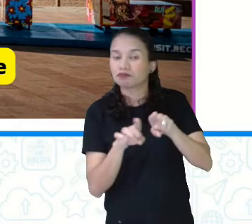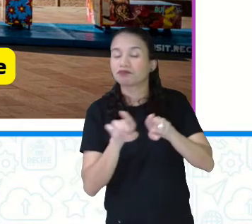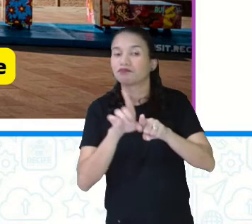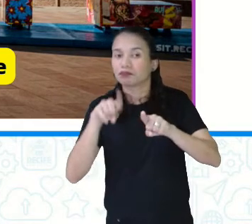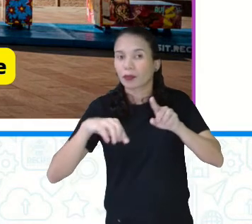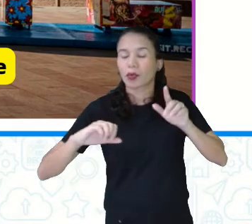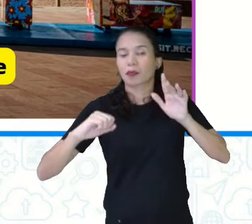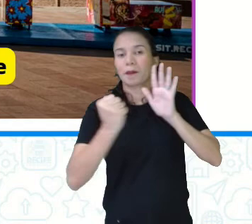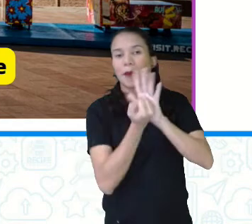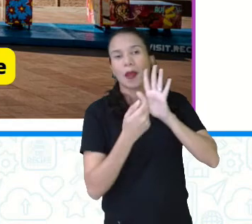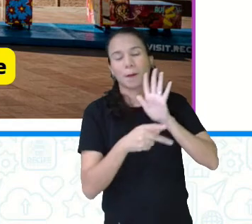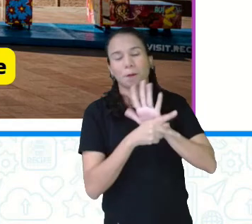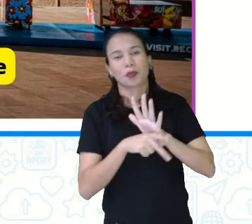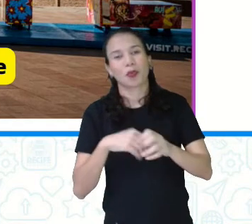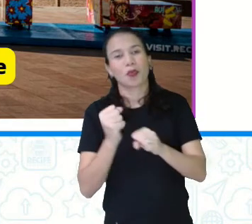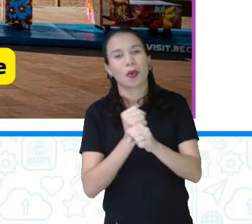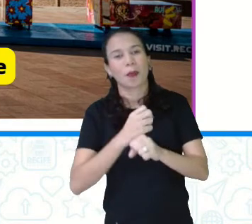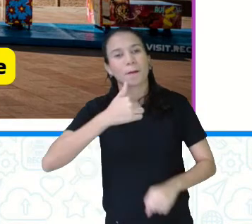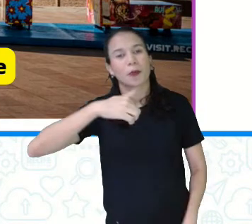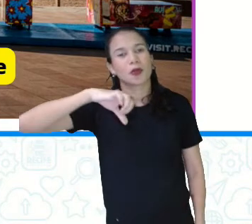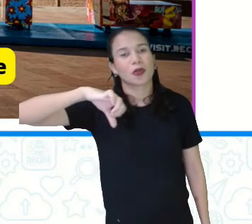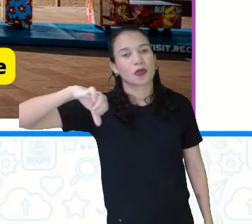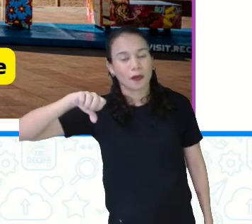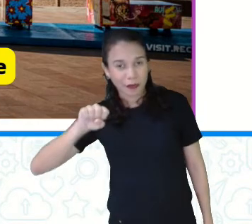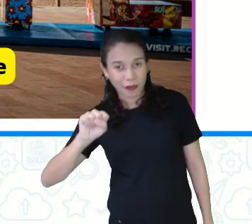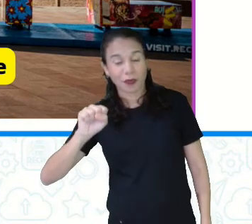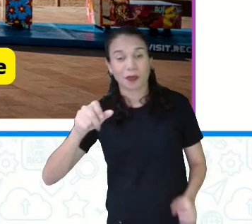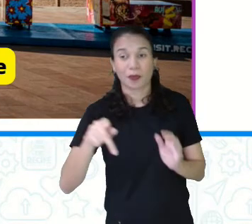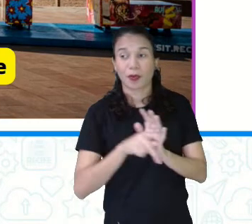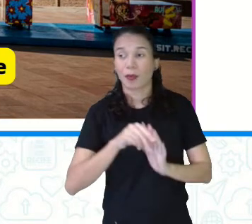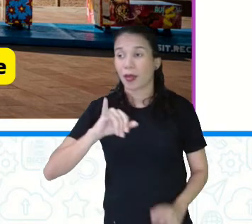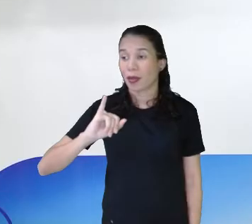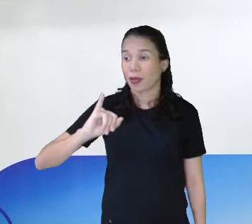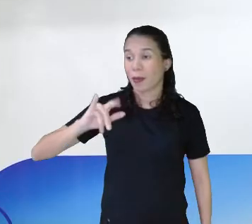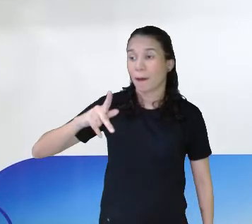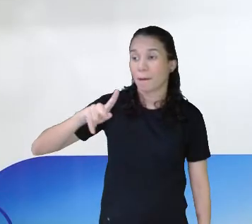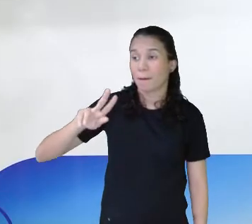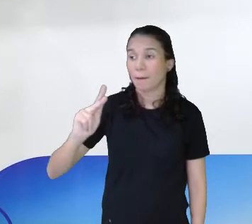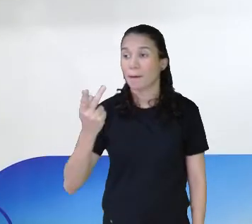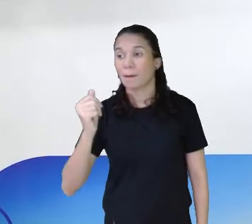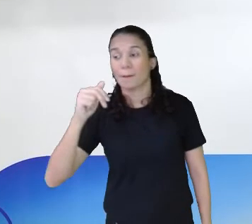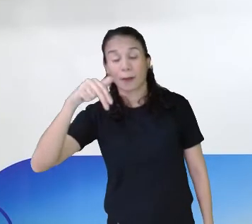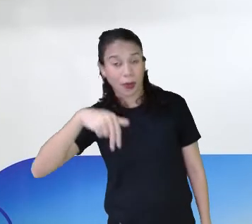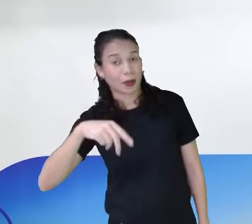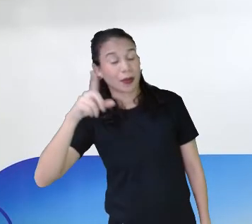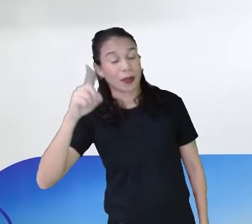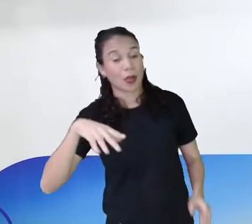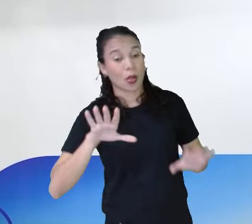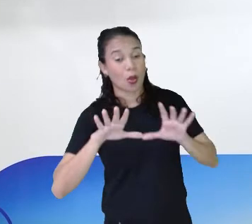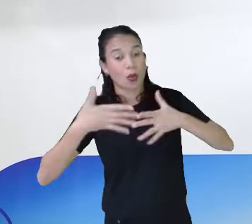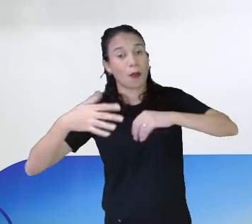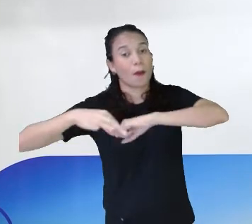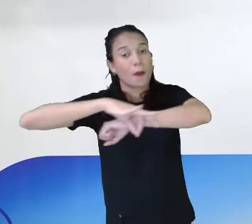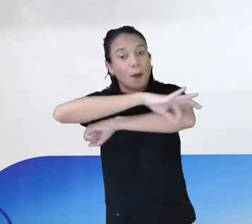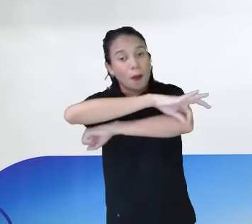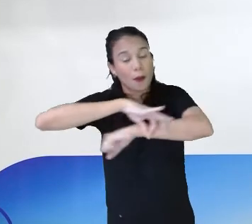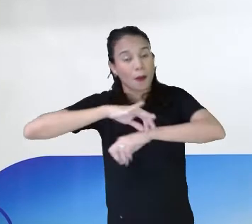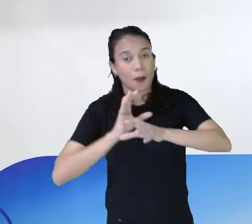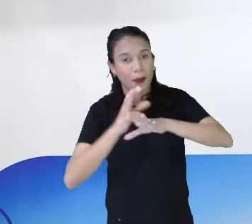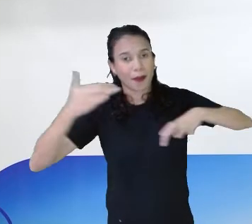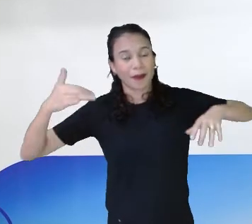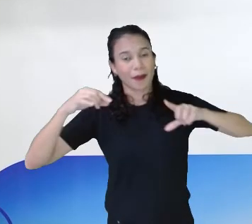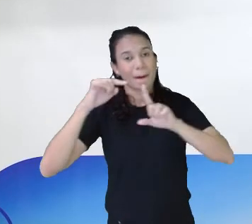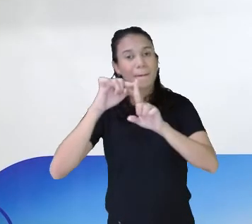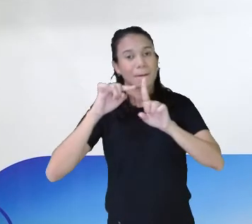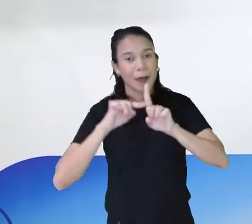ela foi tombada em 1998 pelo IPHAN. Não só a praça, mas todo o conjunto arquitetônico do